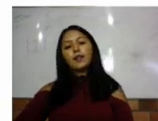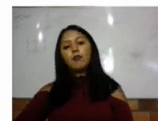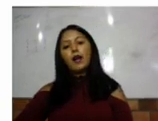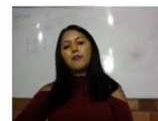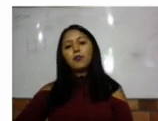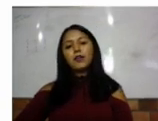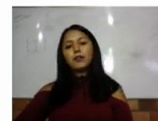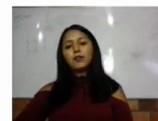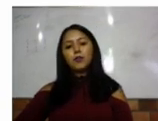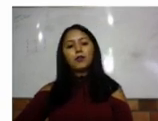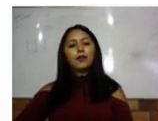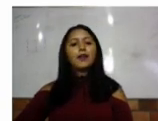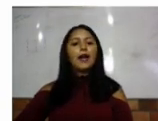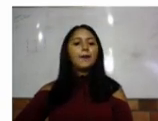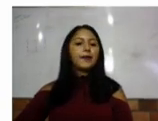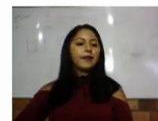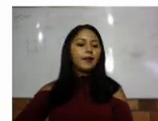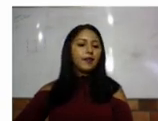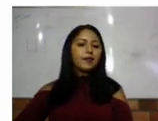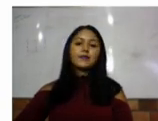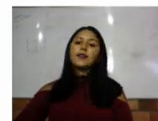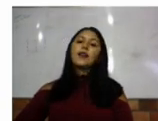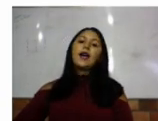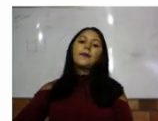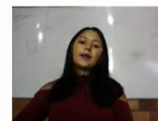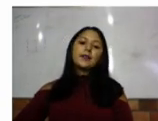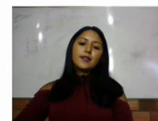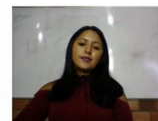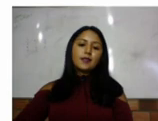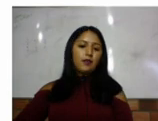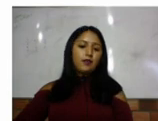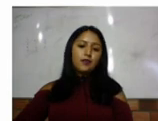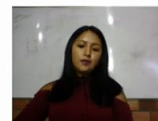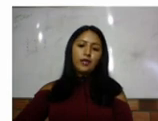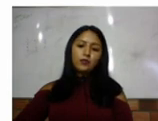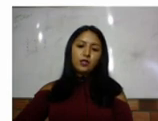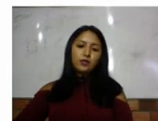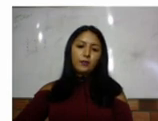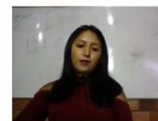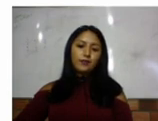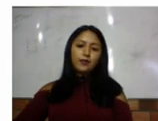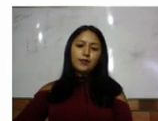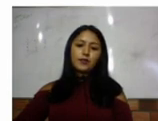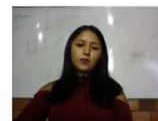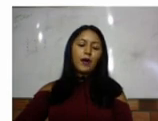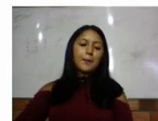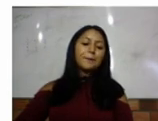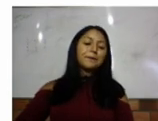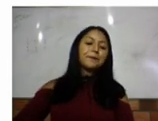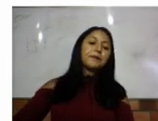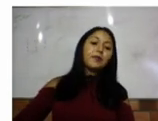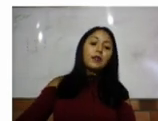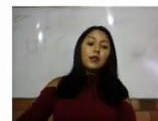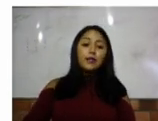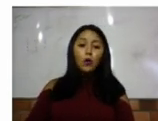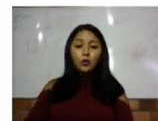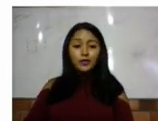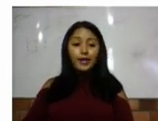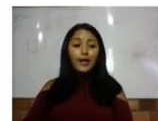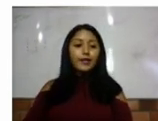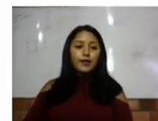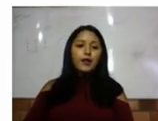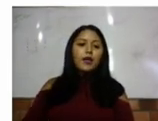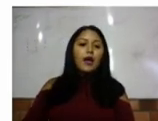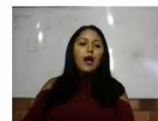tom acrescentei o áfrica orar à tona aprendiz aprende issa certo gente apenas acrescento o ar a